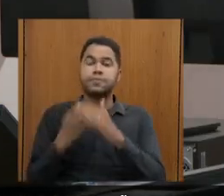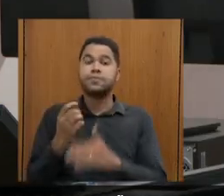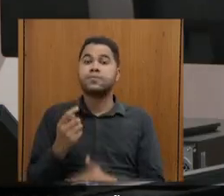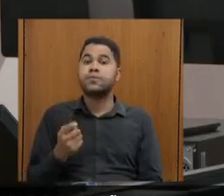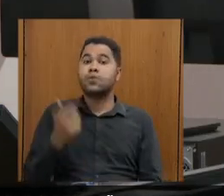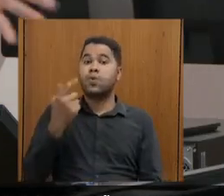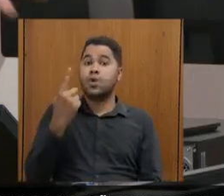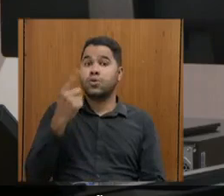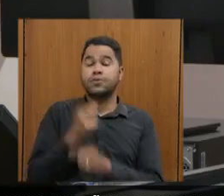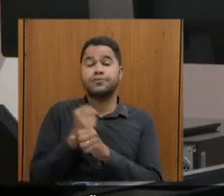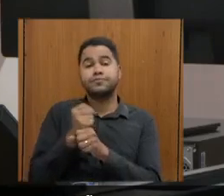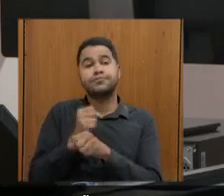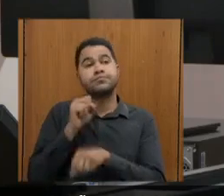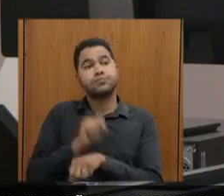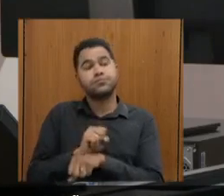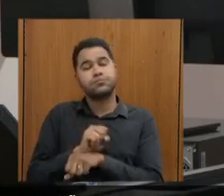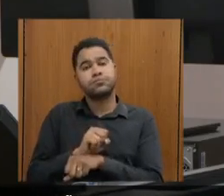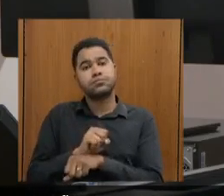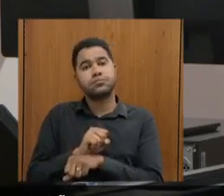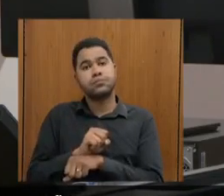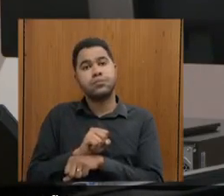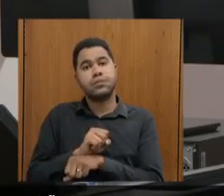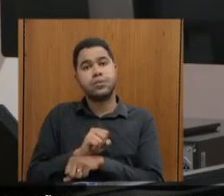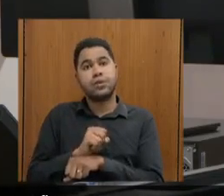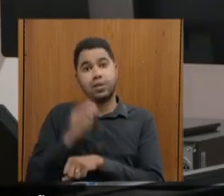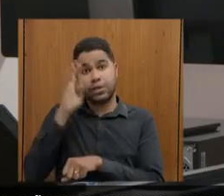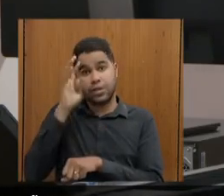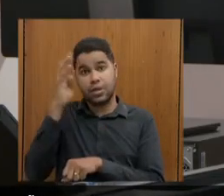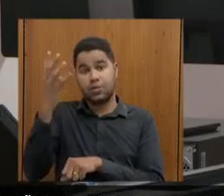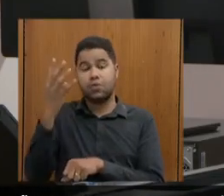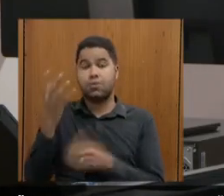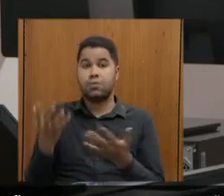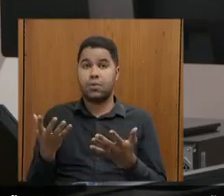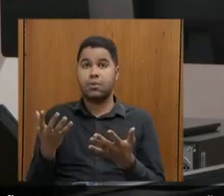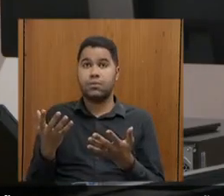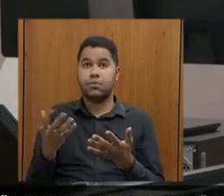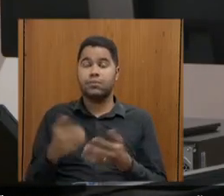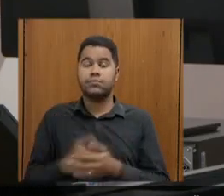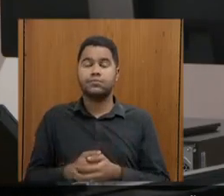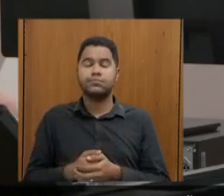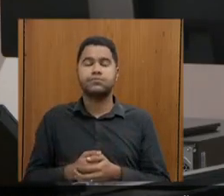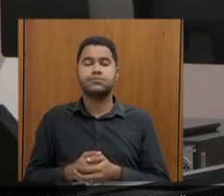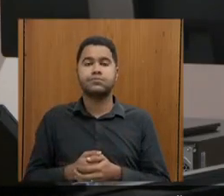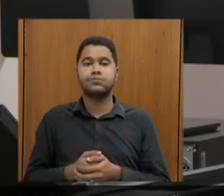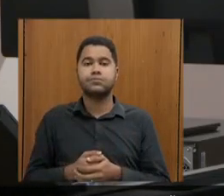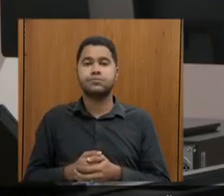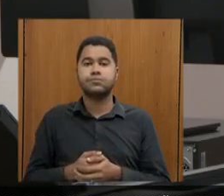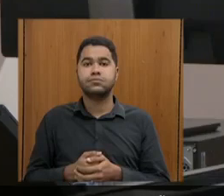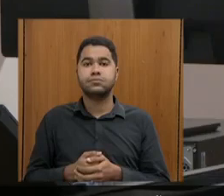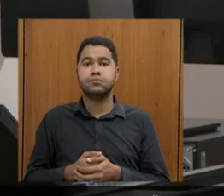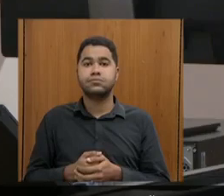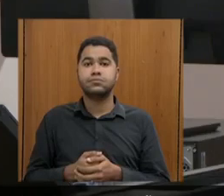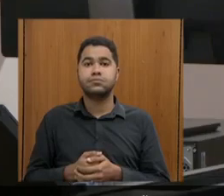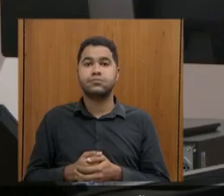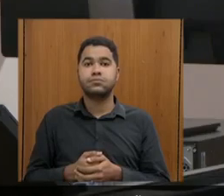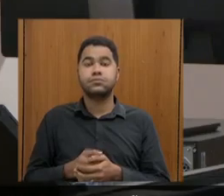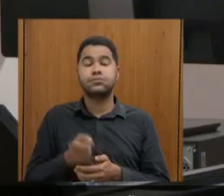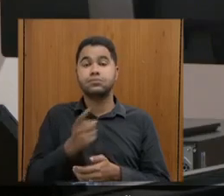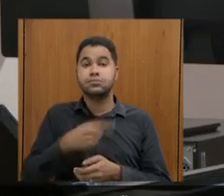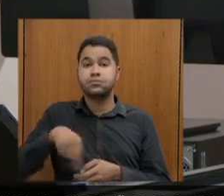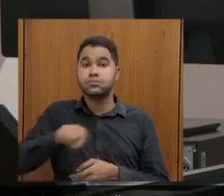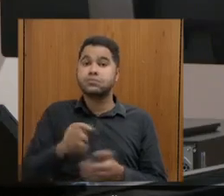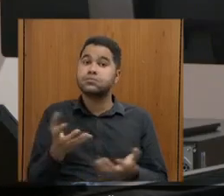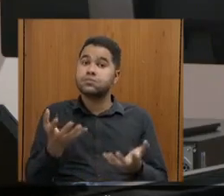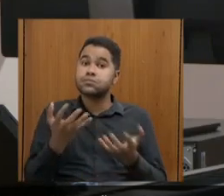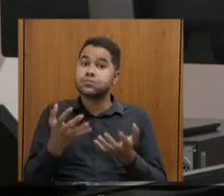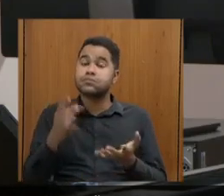quase um ano que estava parada lá em Cabeceira grande e que resolveu e ligar a empresa então a gente quer